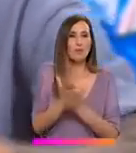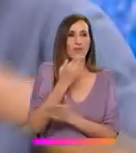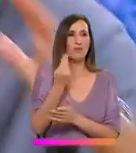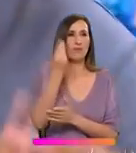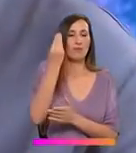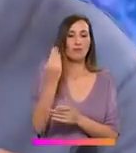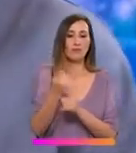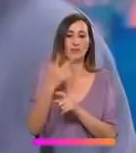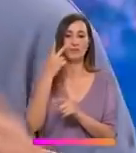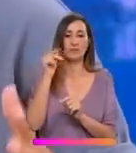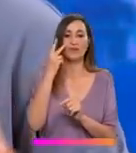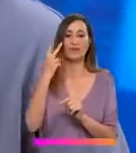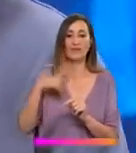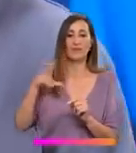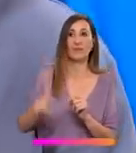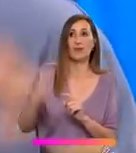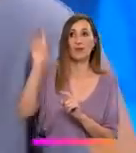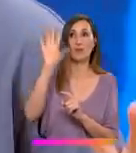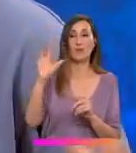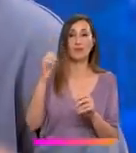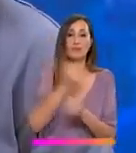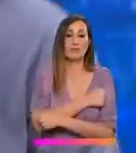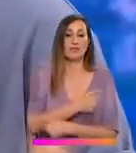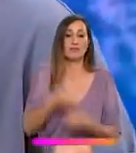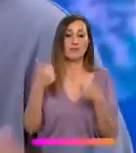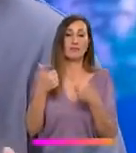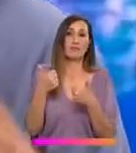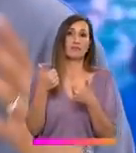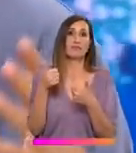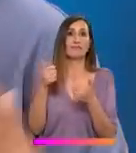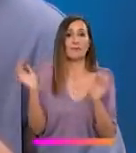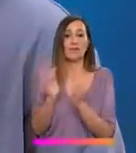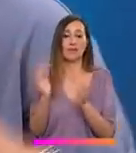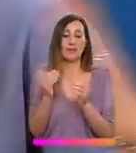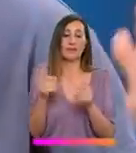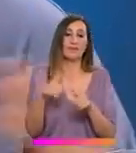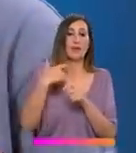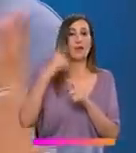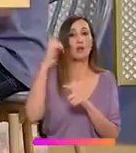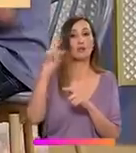em conta que morava no Norte, numa cidade pequena, estava muito longe de Lisboa, continuo lá, mas hoje em dia consigo